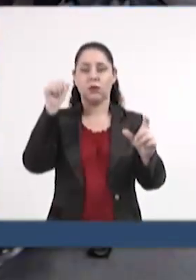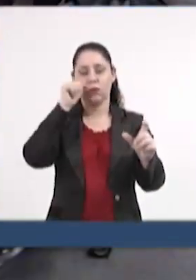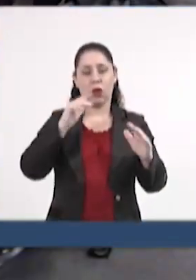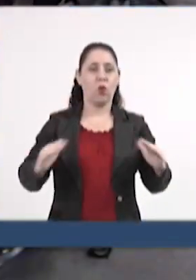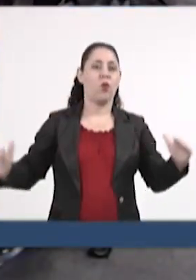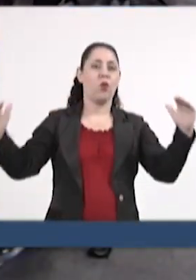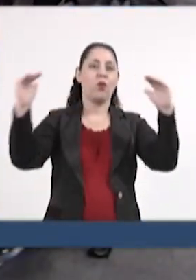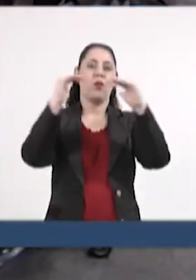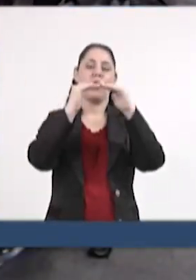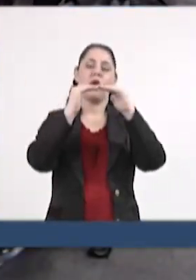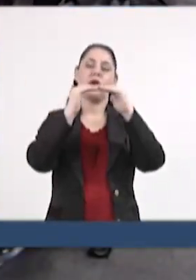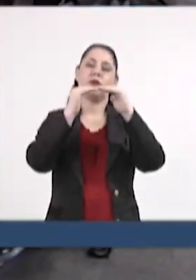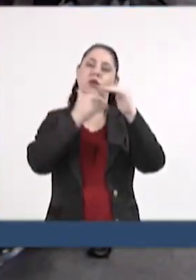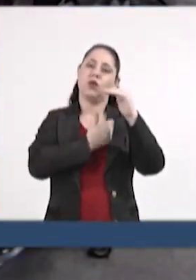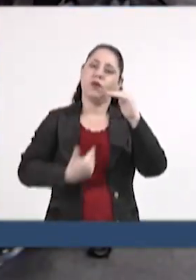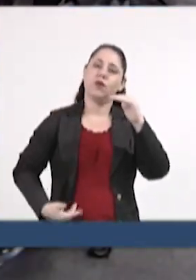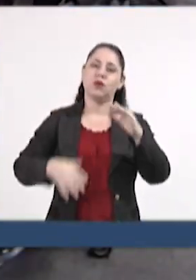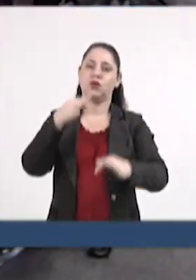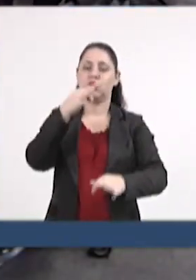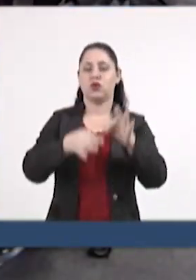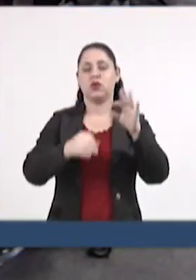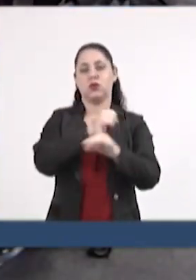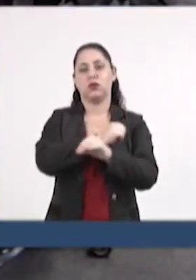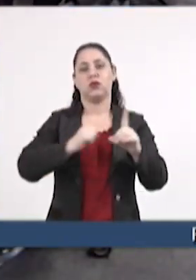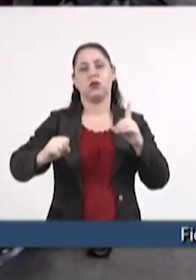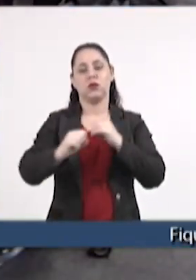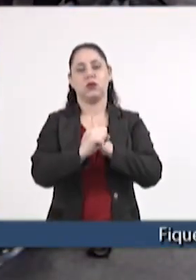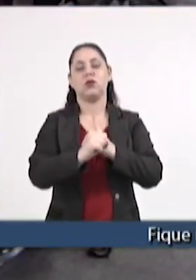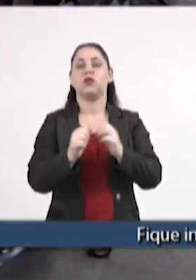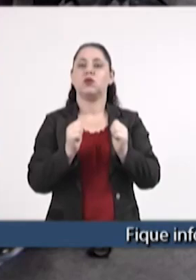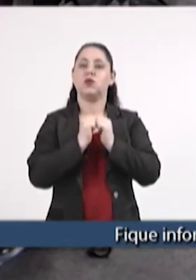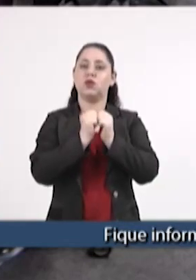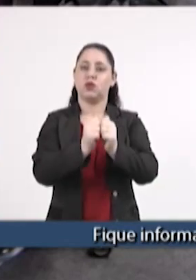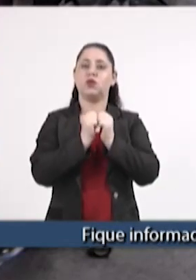da igualdade, esse governo é da justiça social